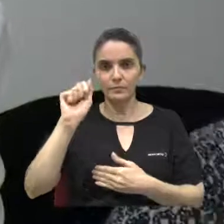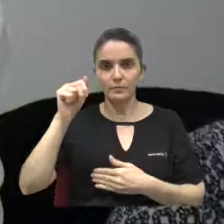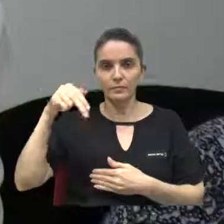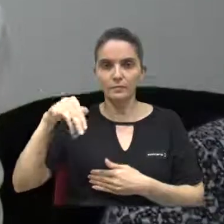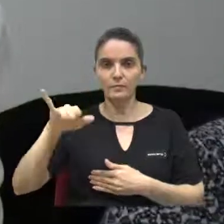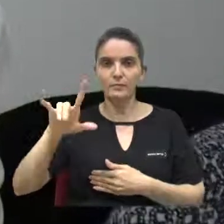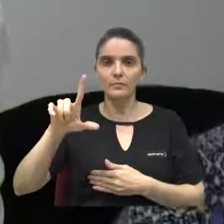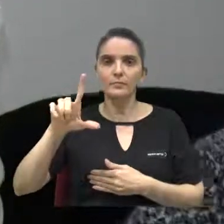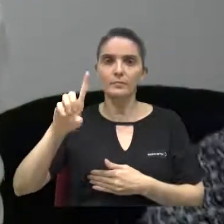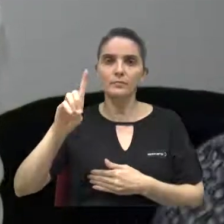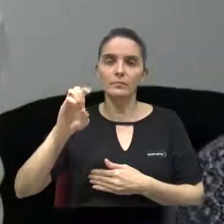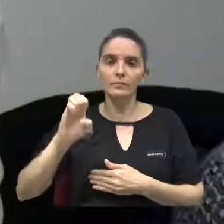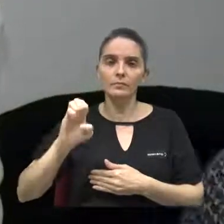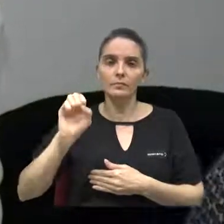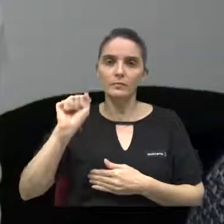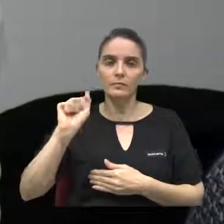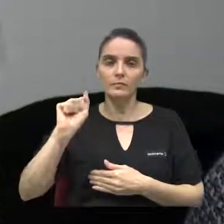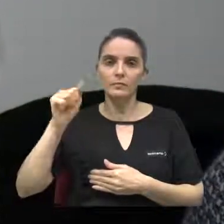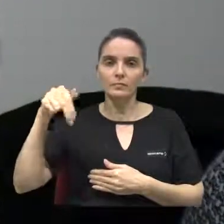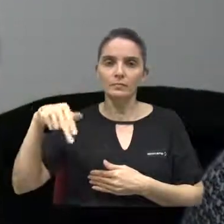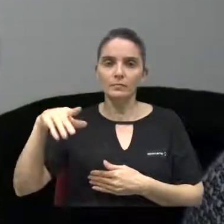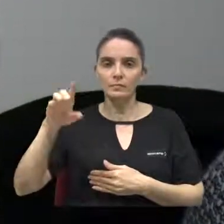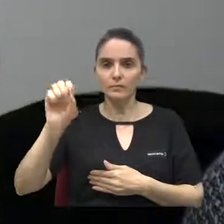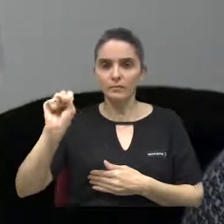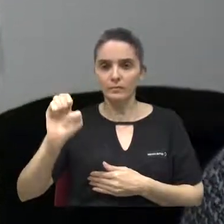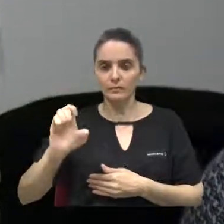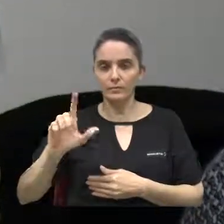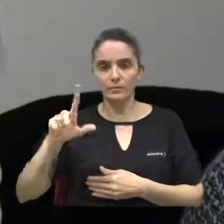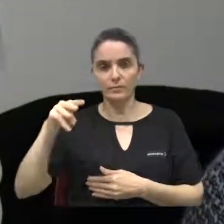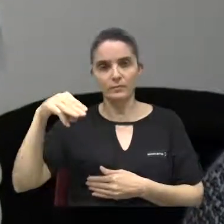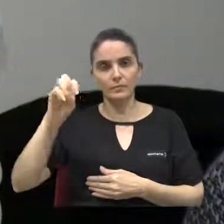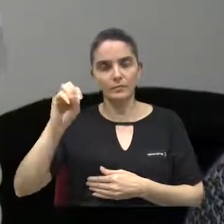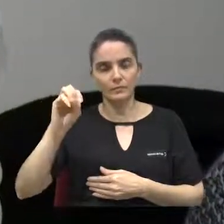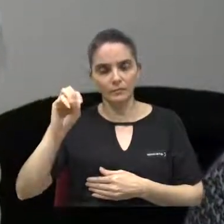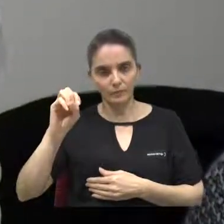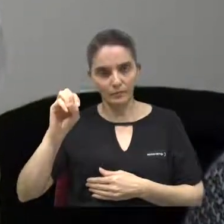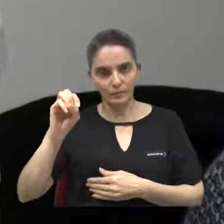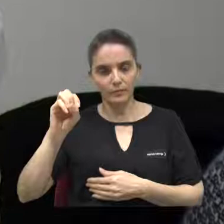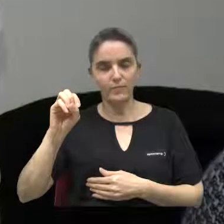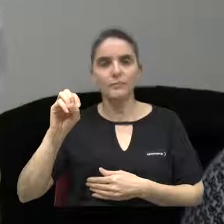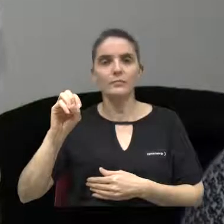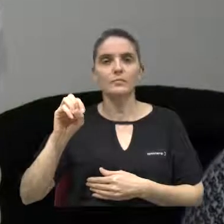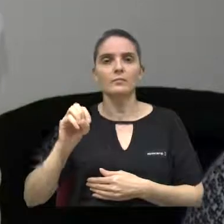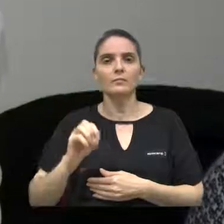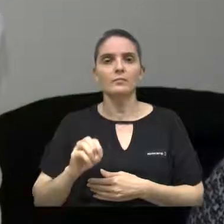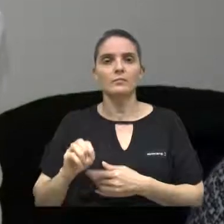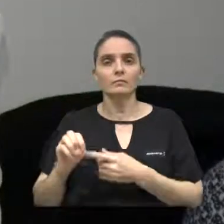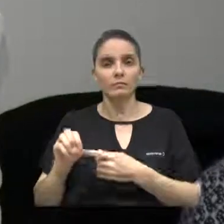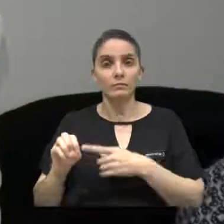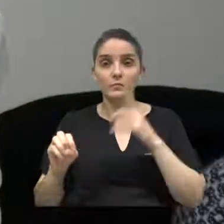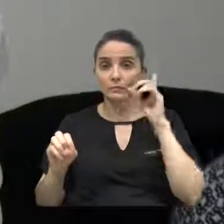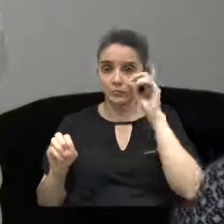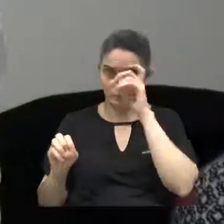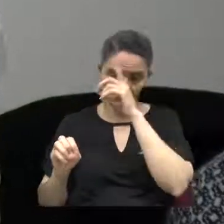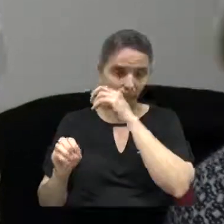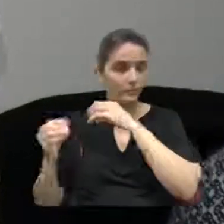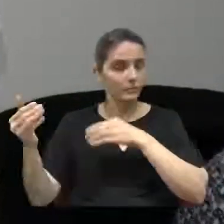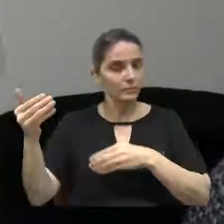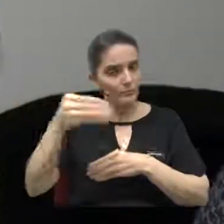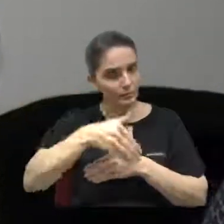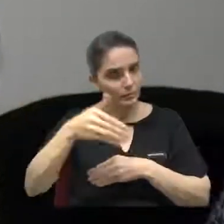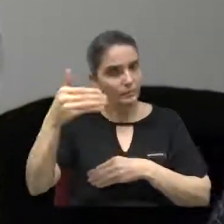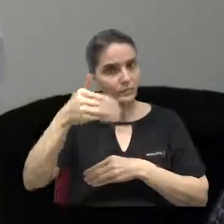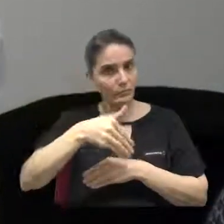seu Anselmo e ao padre Diego. Dona Vanilde e o seu Anselmo, com a dificuldade, esteve aqui presente e